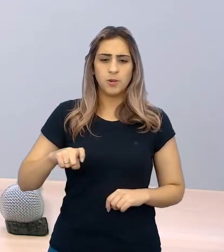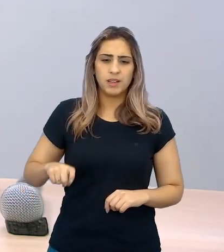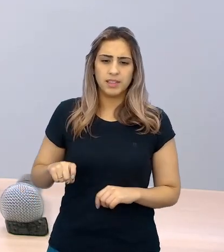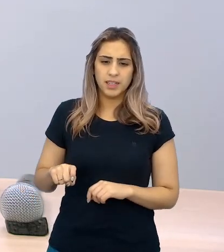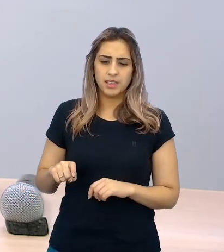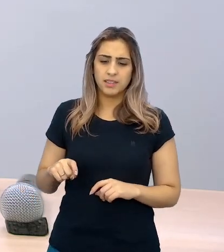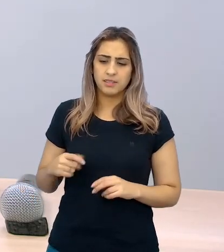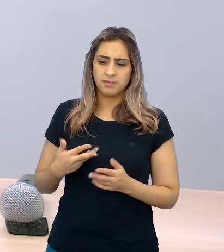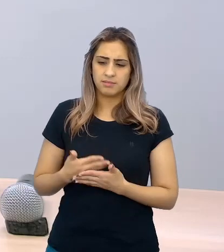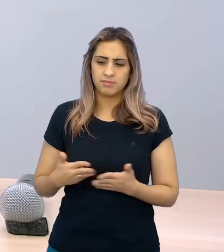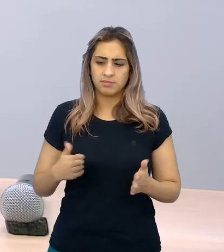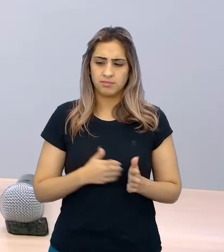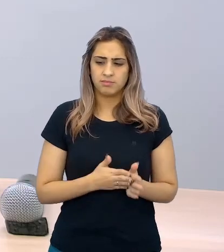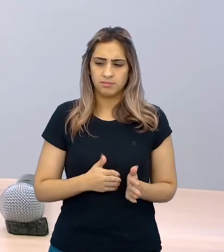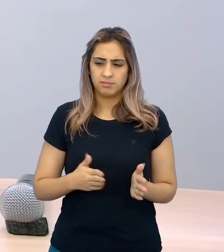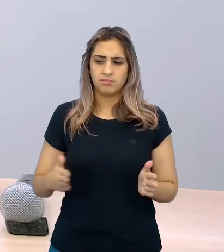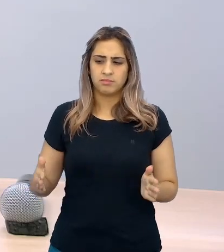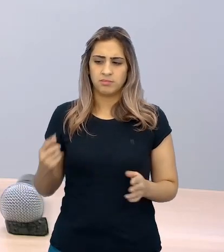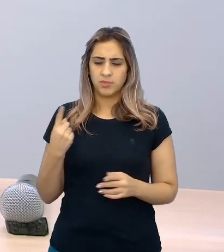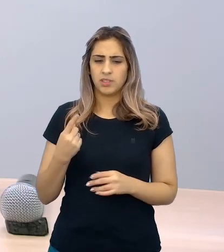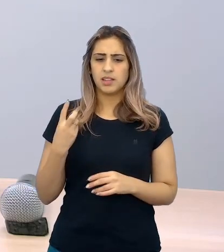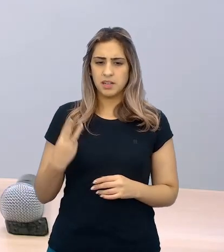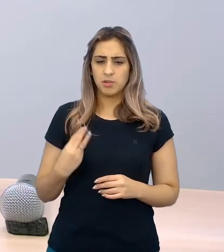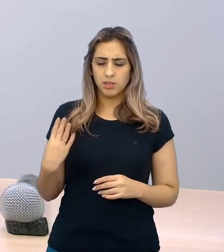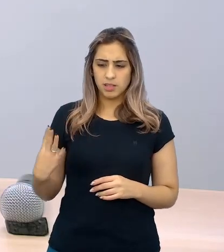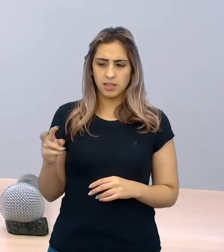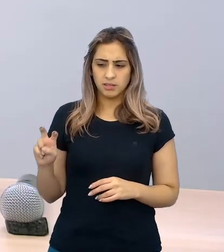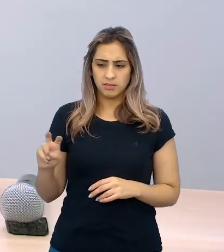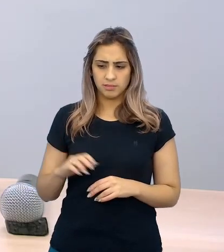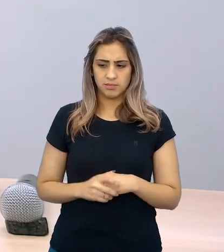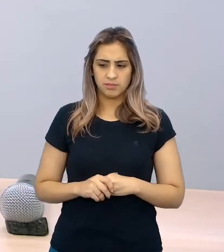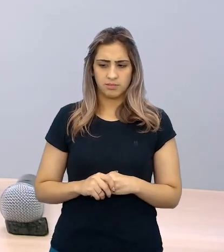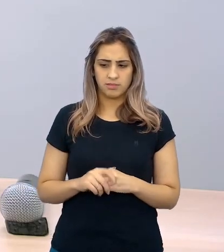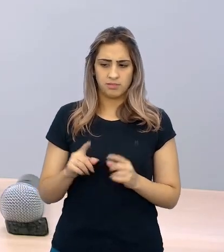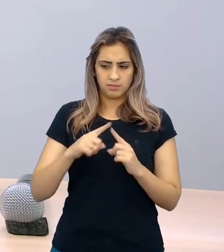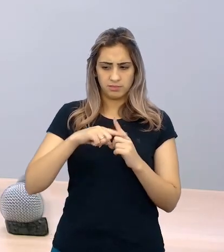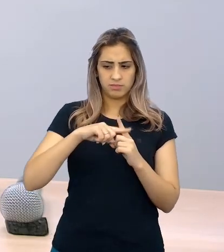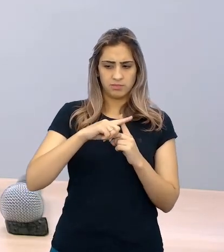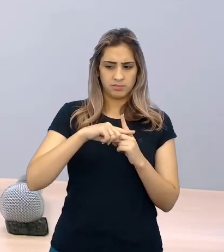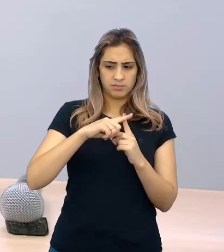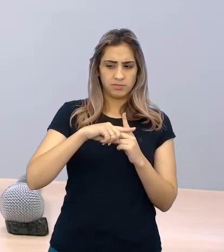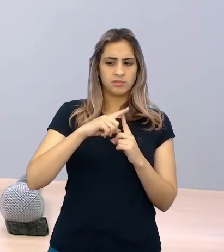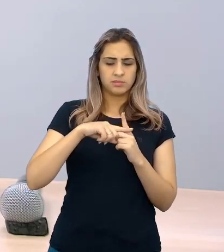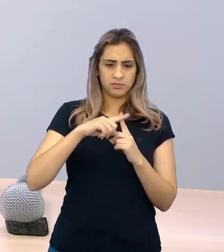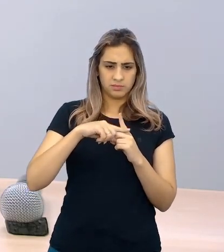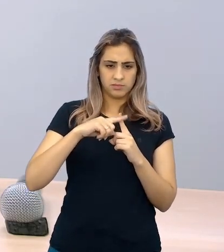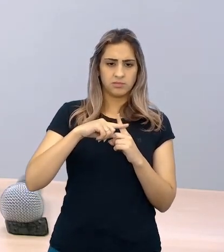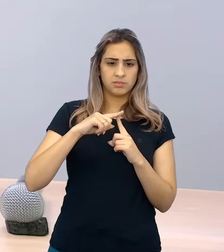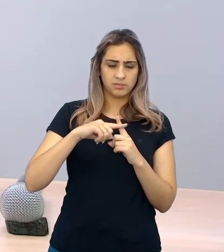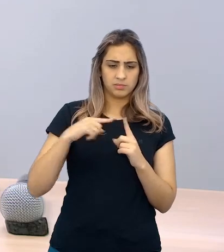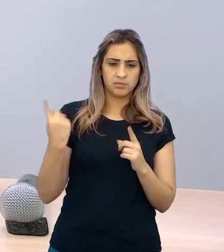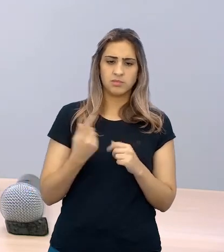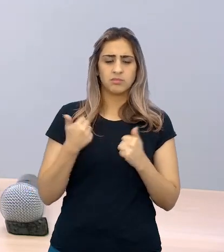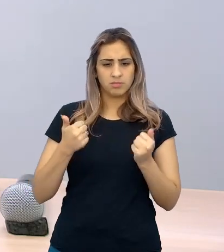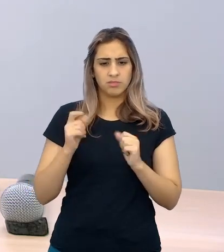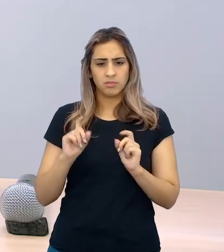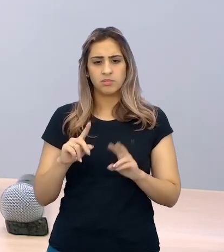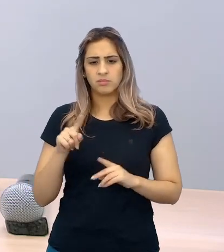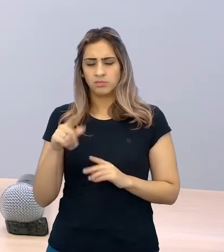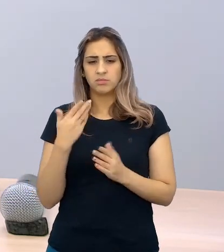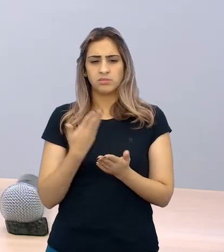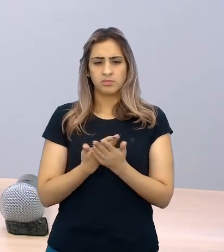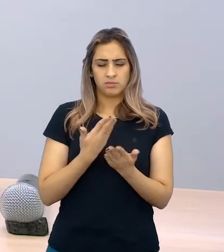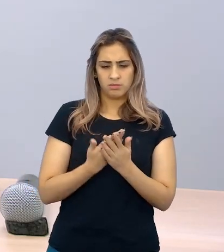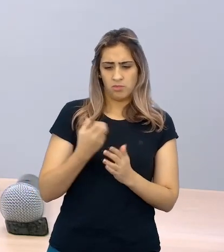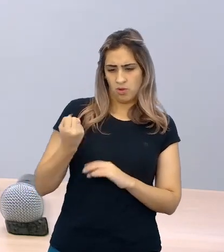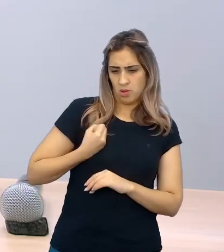do tempo, os valores do tempo, né? 1, 2, 3, 4, 5 dias. E o y, a temperatura média por dia. Tudo bem? Com esse valor de x e